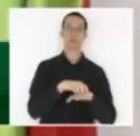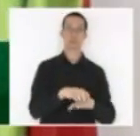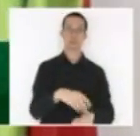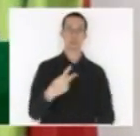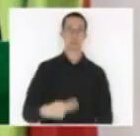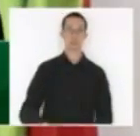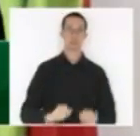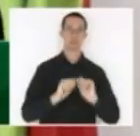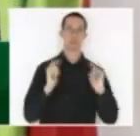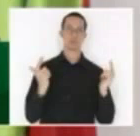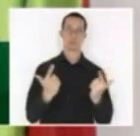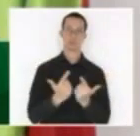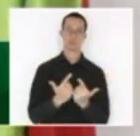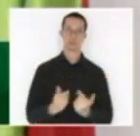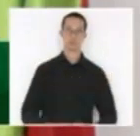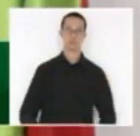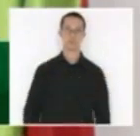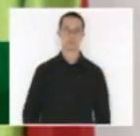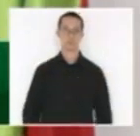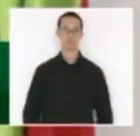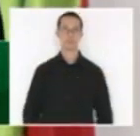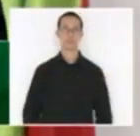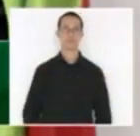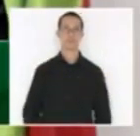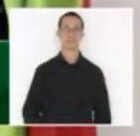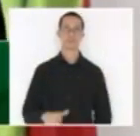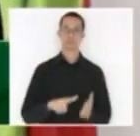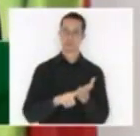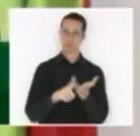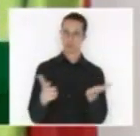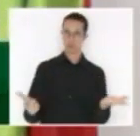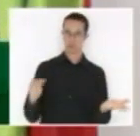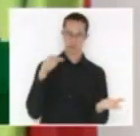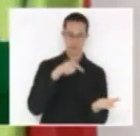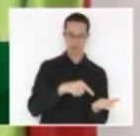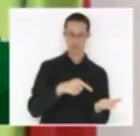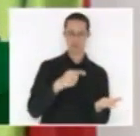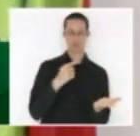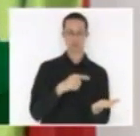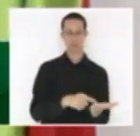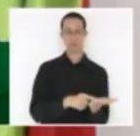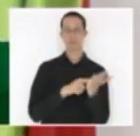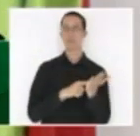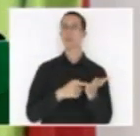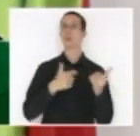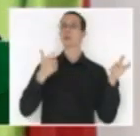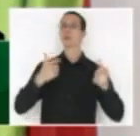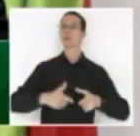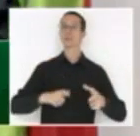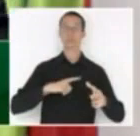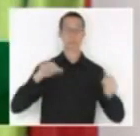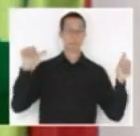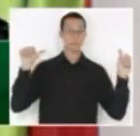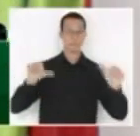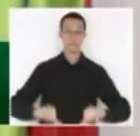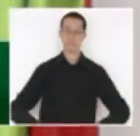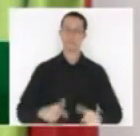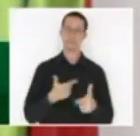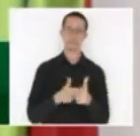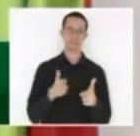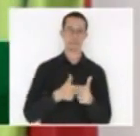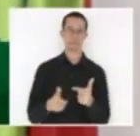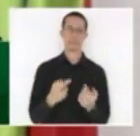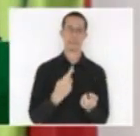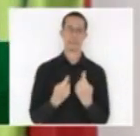Legislativa. O levantamento destaca onde estão os maiores problemas das rodovias estaduais